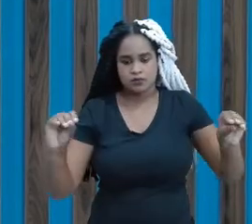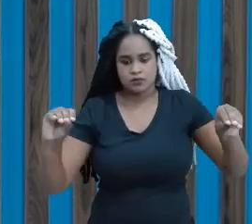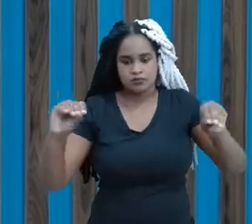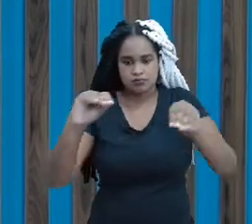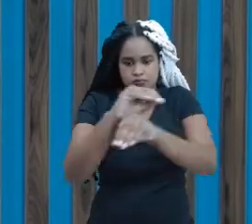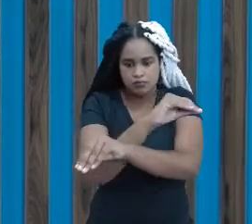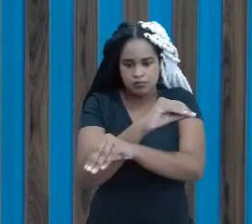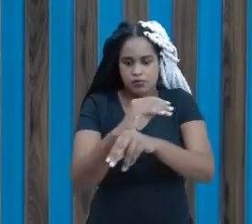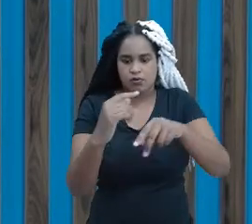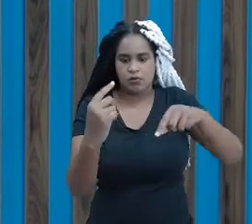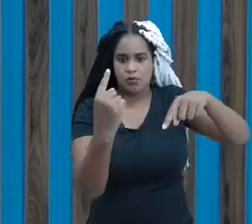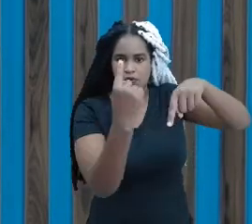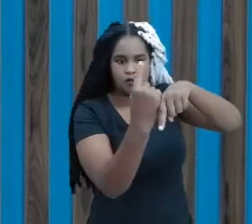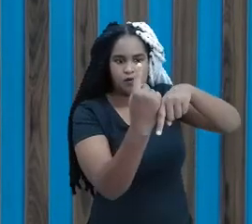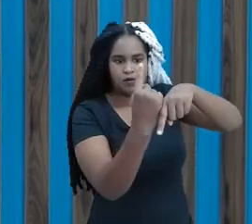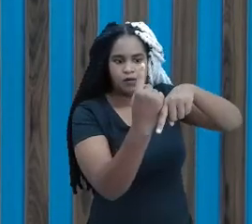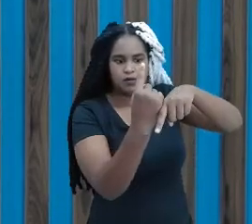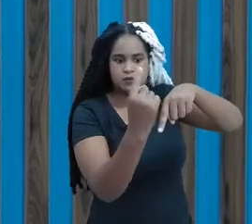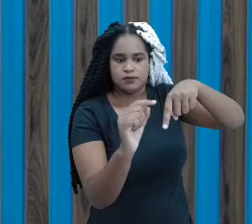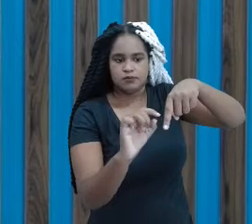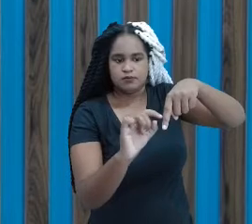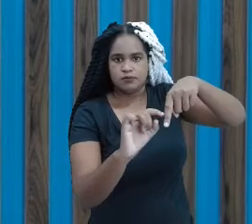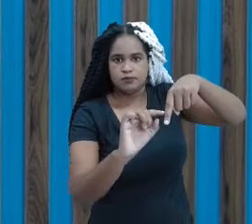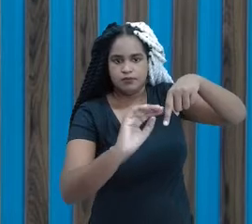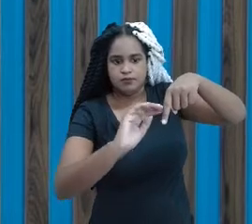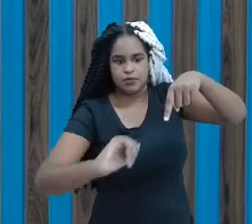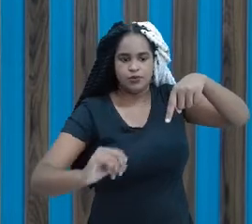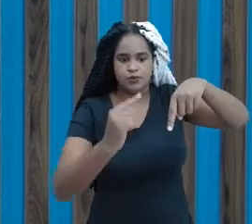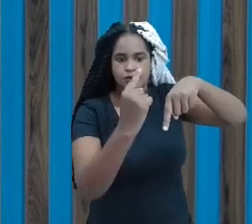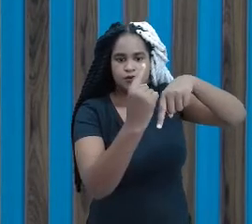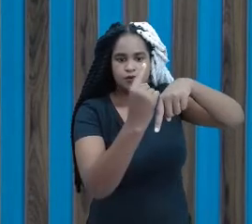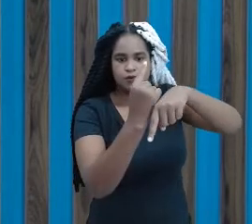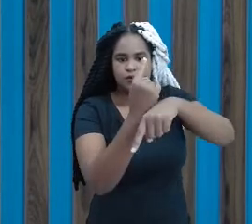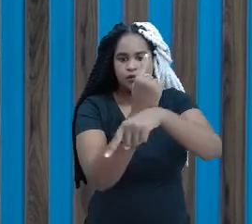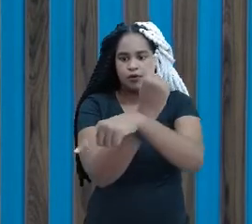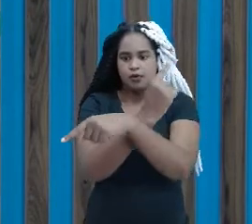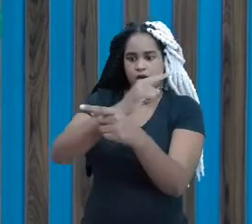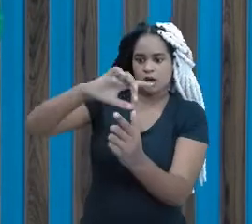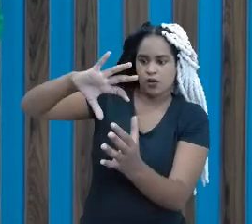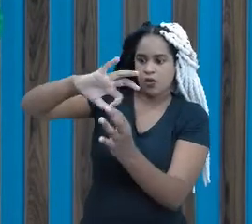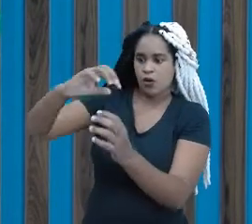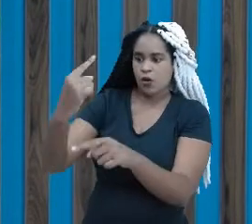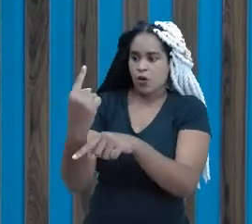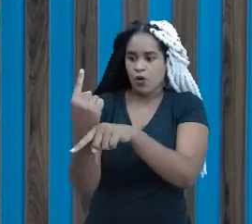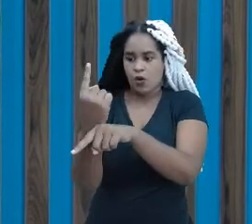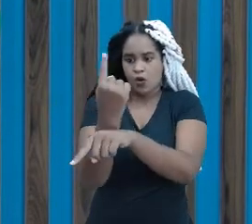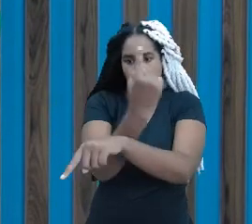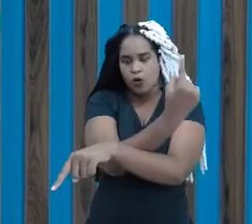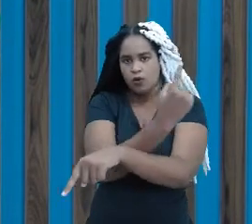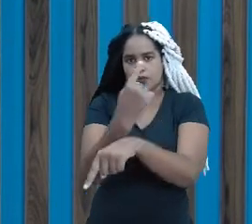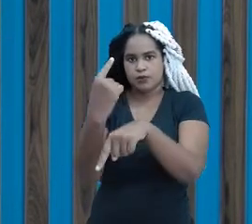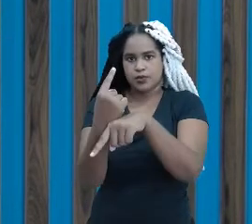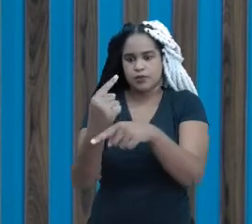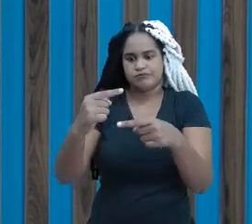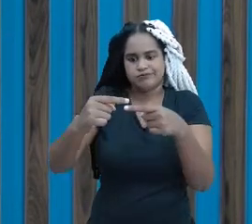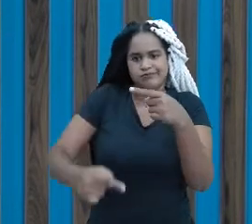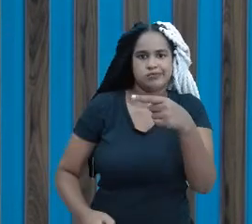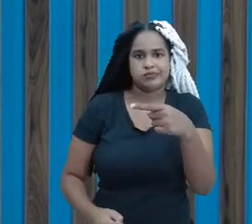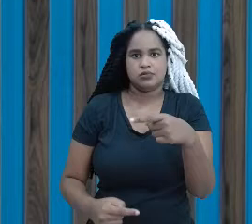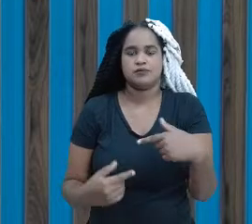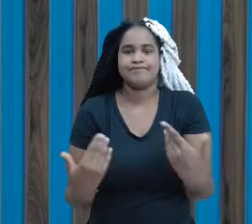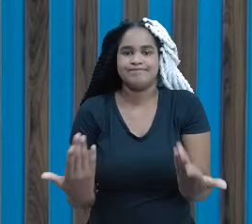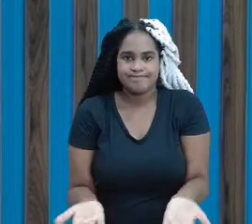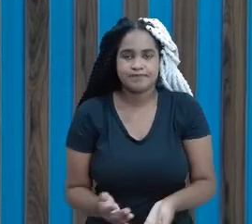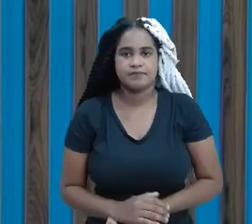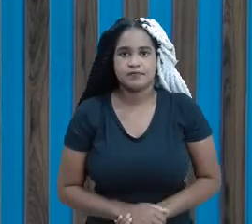Um segmento de um cromossomo se separa e se une a outro cromossomo não homólogo. Que coisa, né, gente?